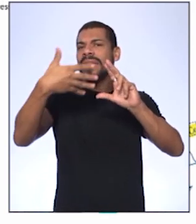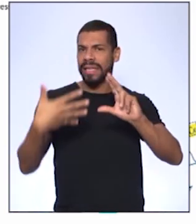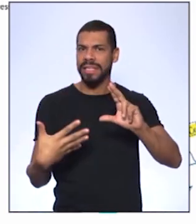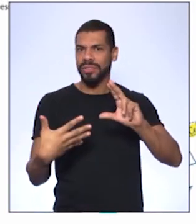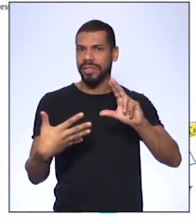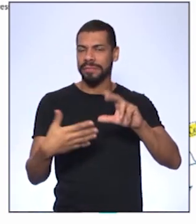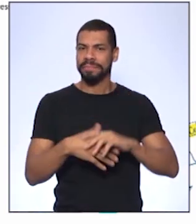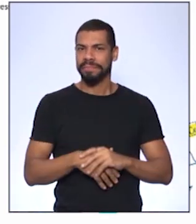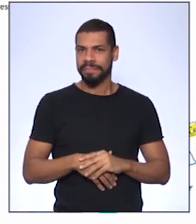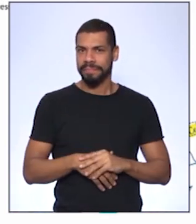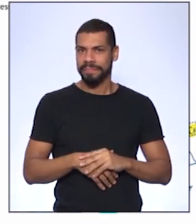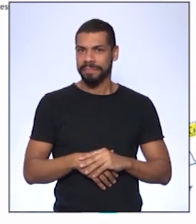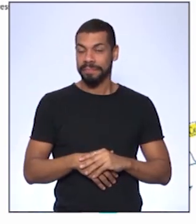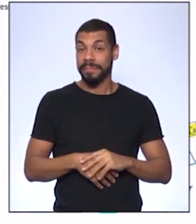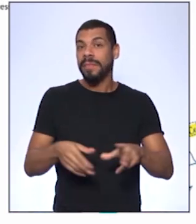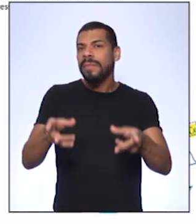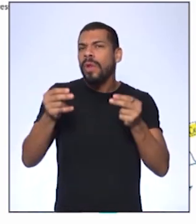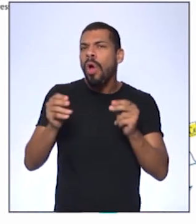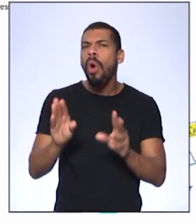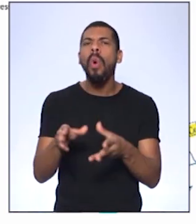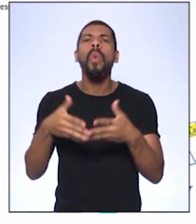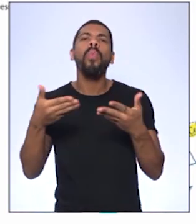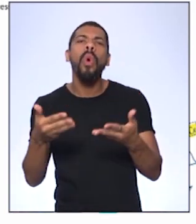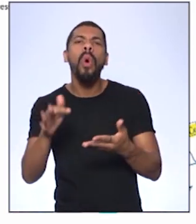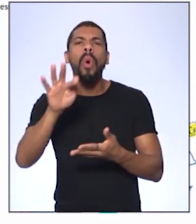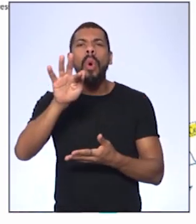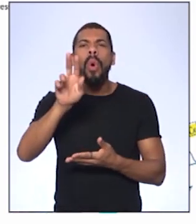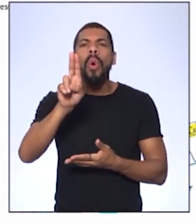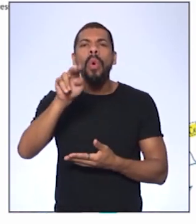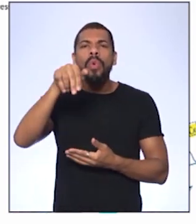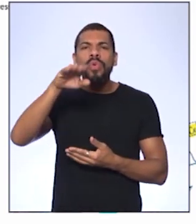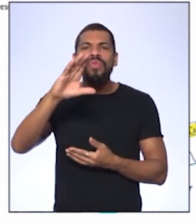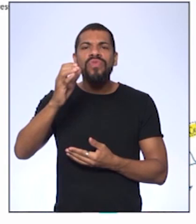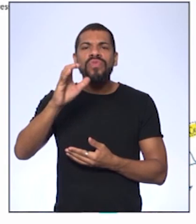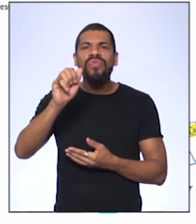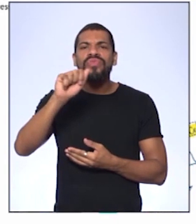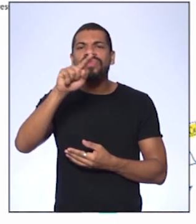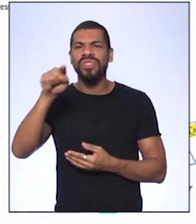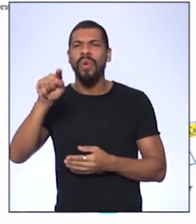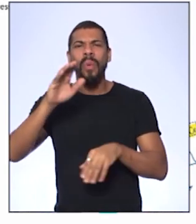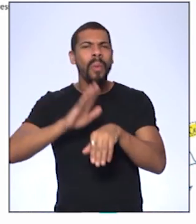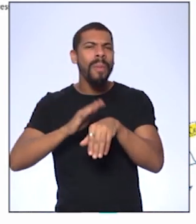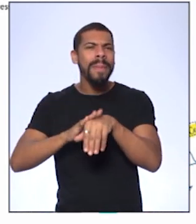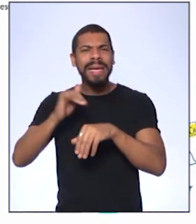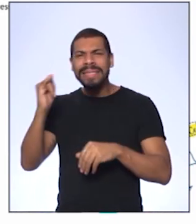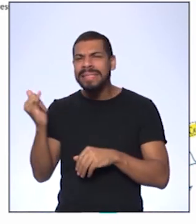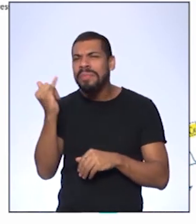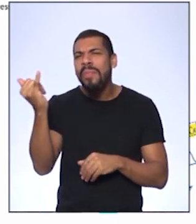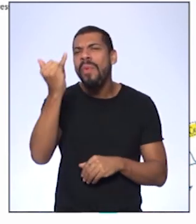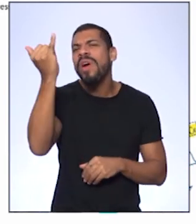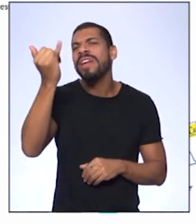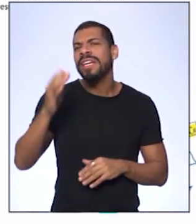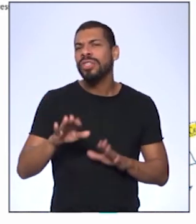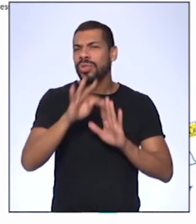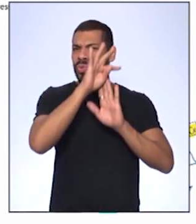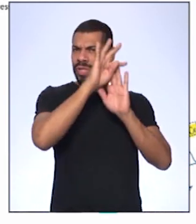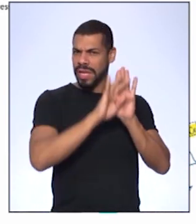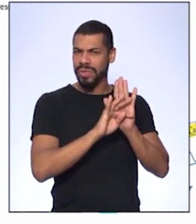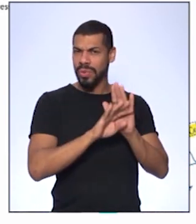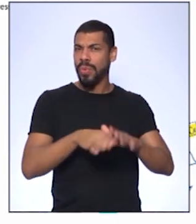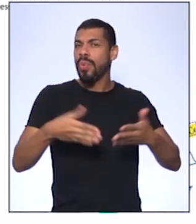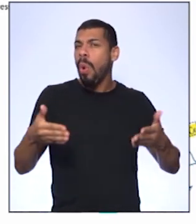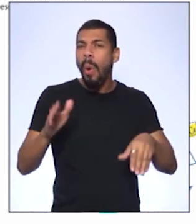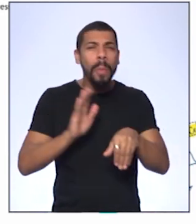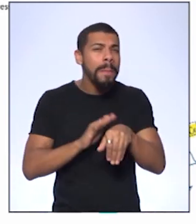corte já foi dado. Função da linguagem que predomina. Vamos pensar junto. Em A. A função